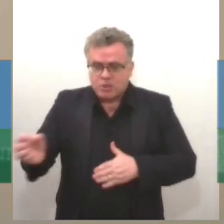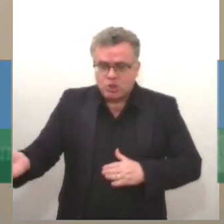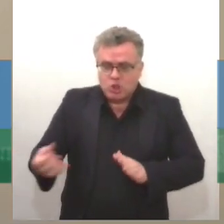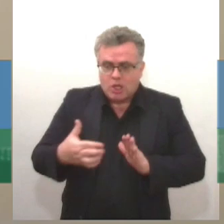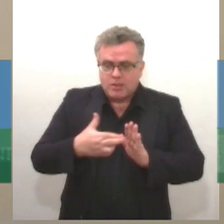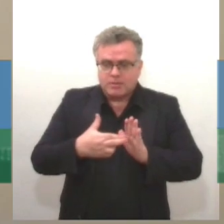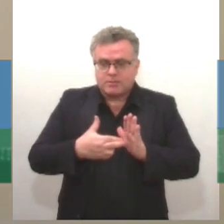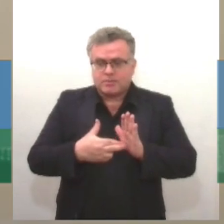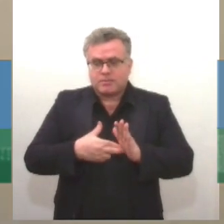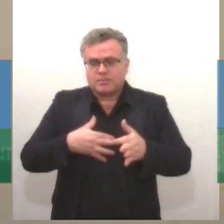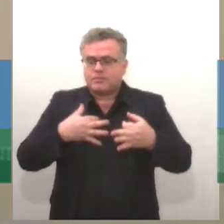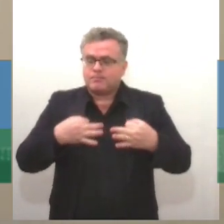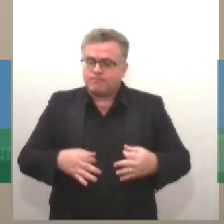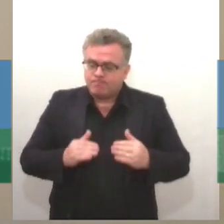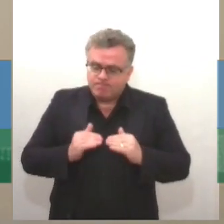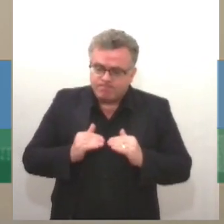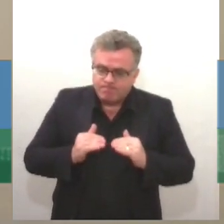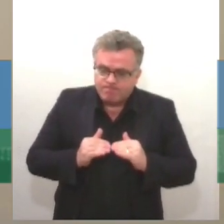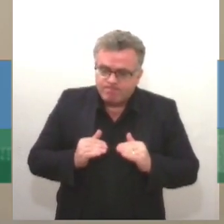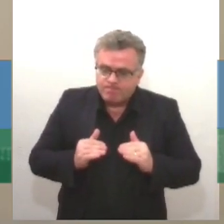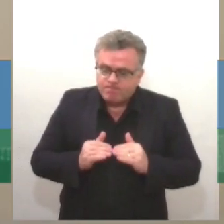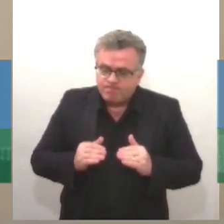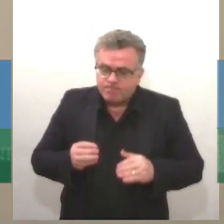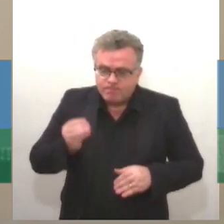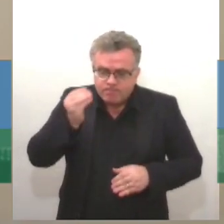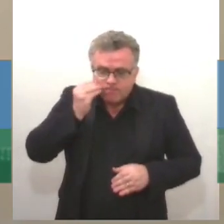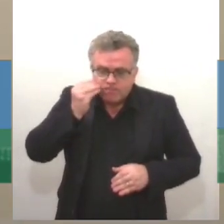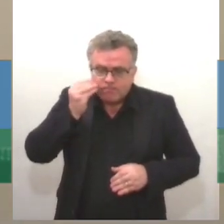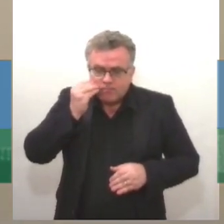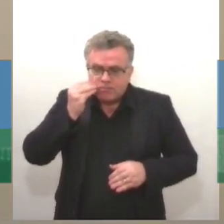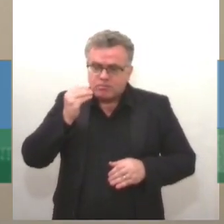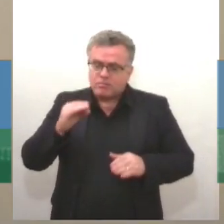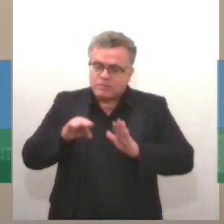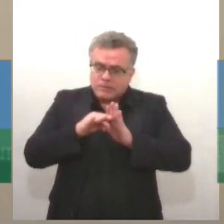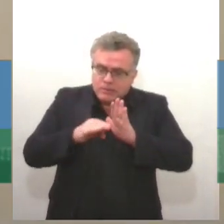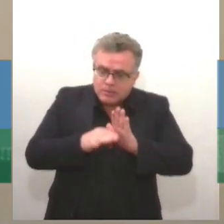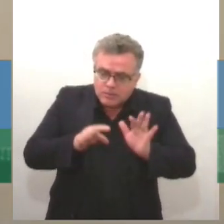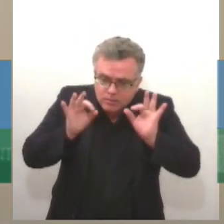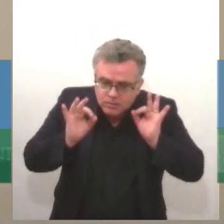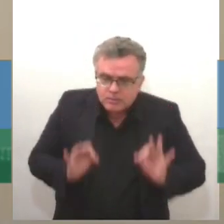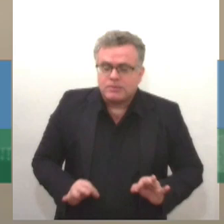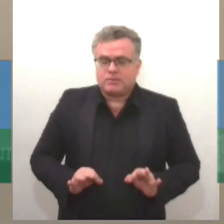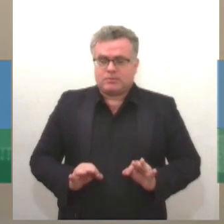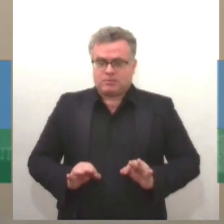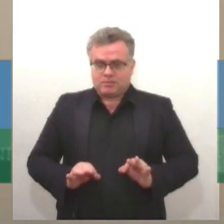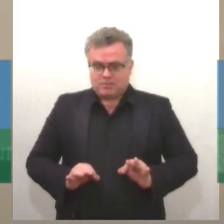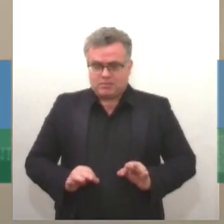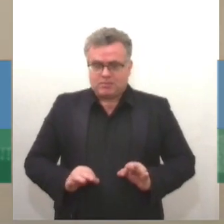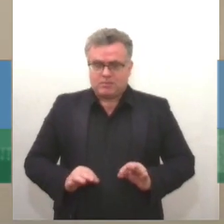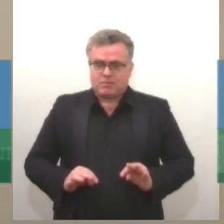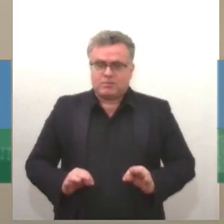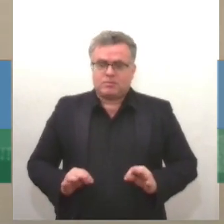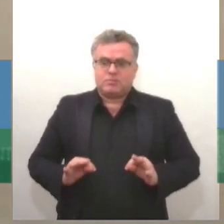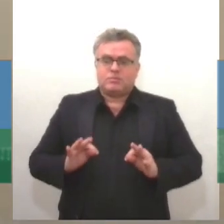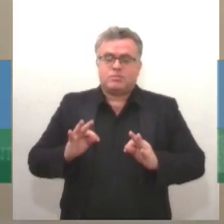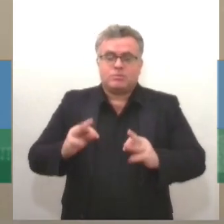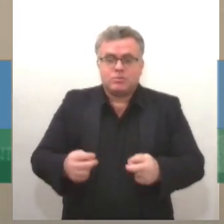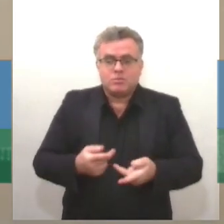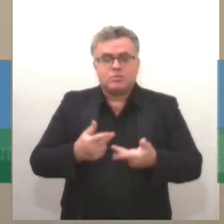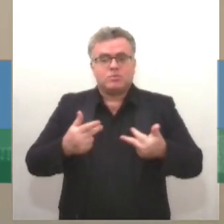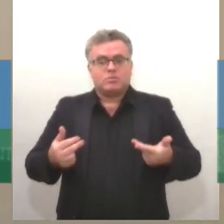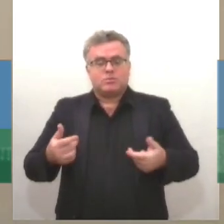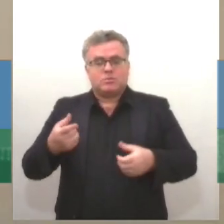regras para tentar regular o passivo histórico dos municípios e